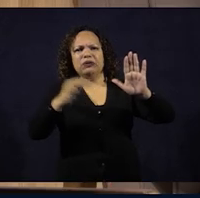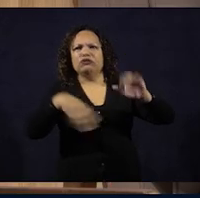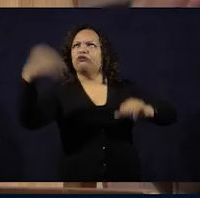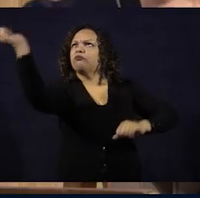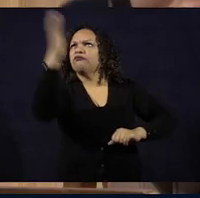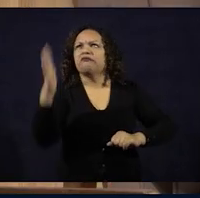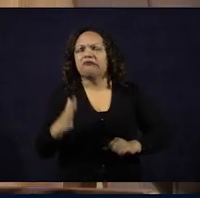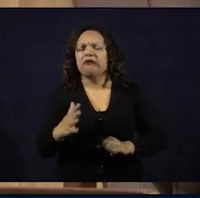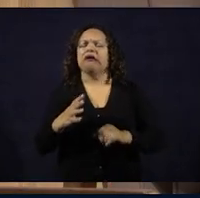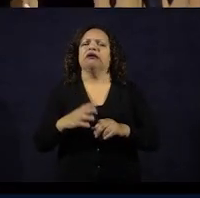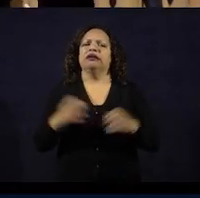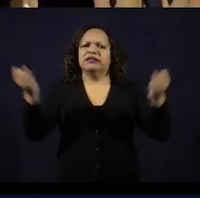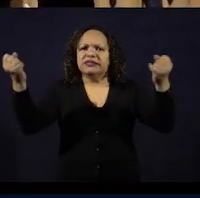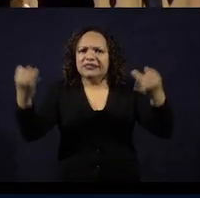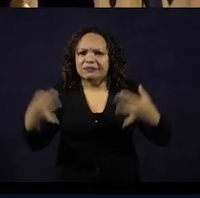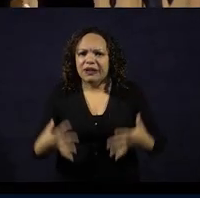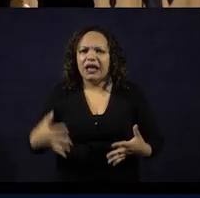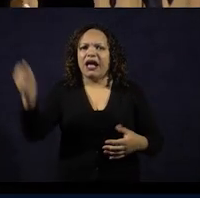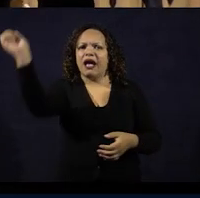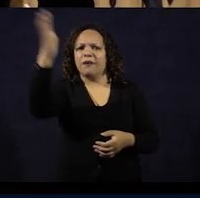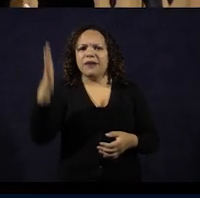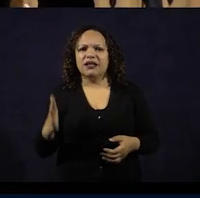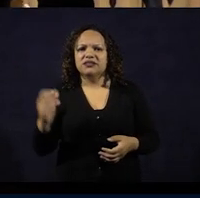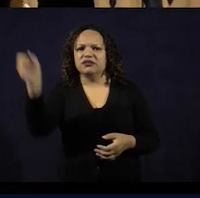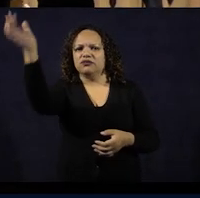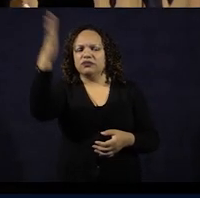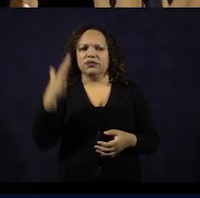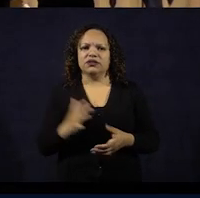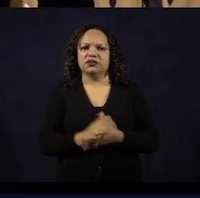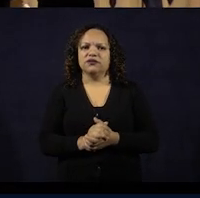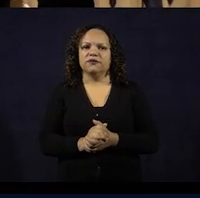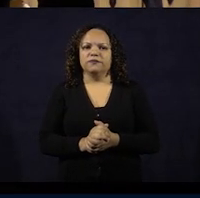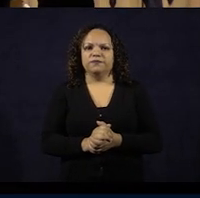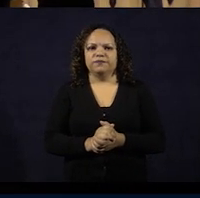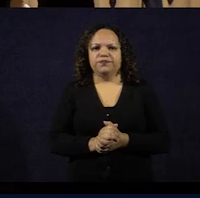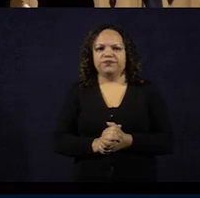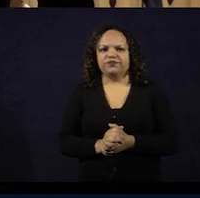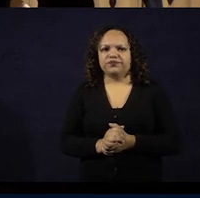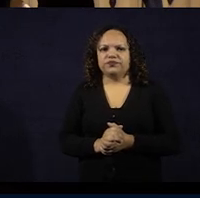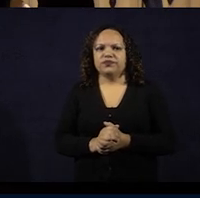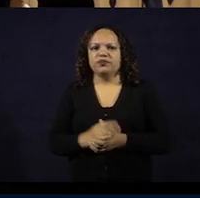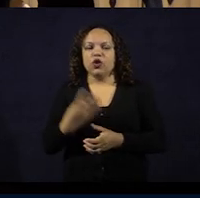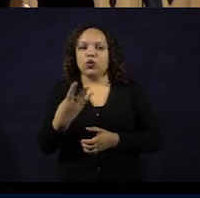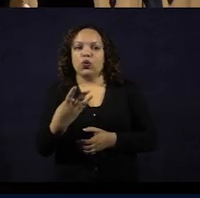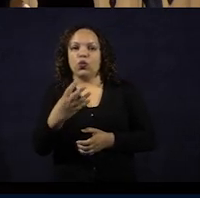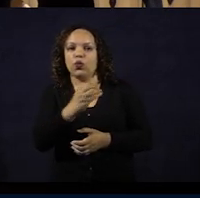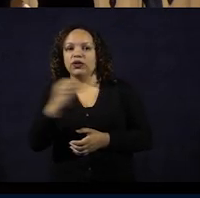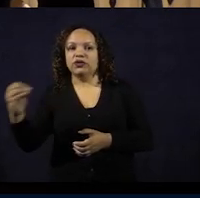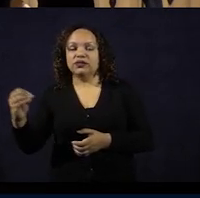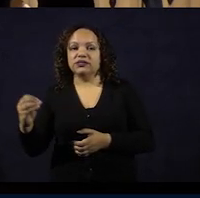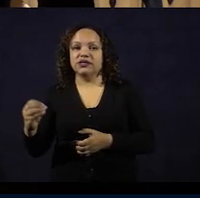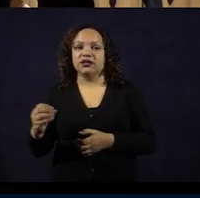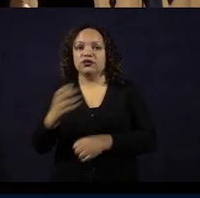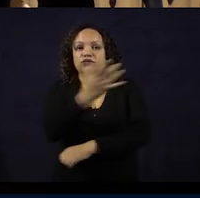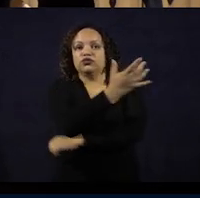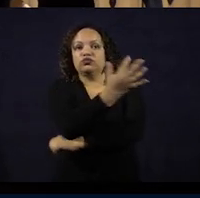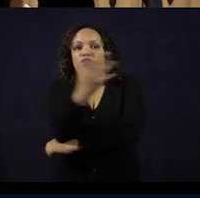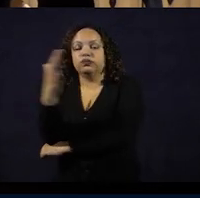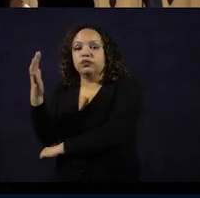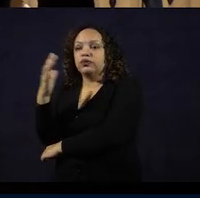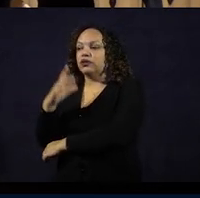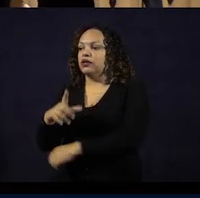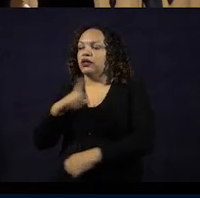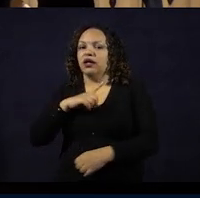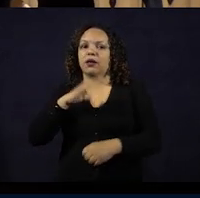de Brasil eu tenho lá na raizinha hoje a gente tem um ponto três milhões de hectares de área quase 400.000 hectares de Floresta é mais do que Holanda